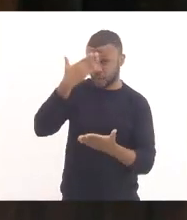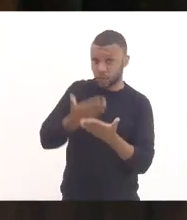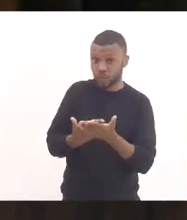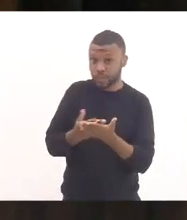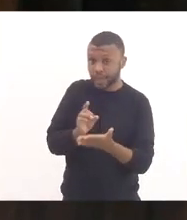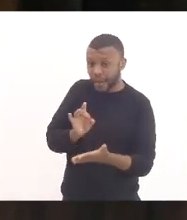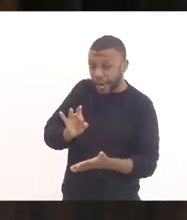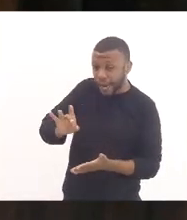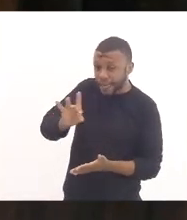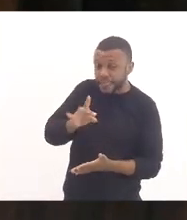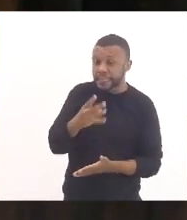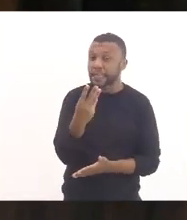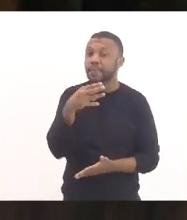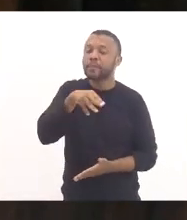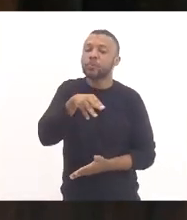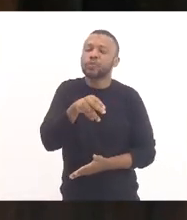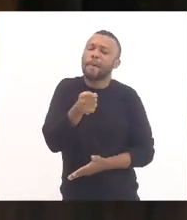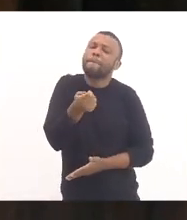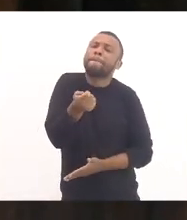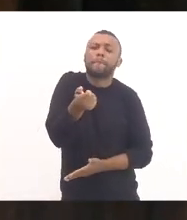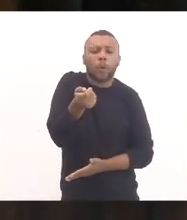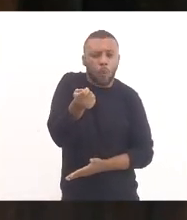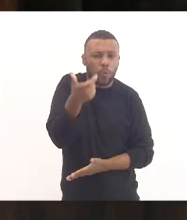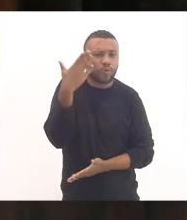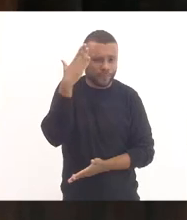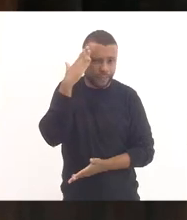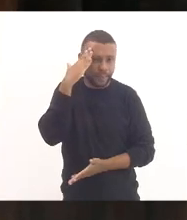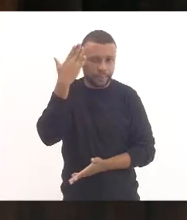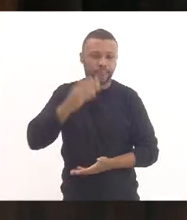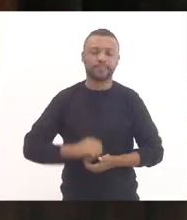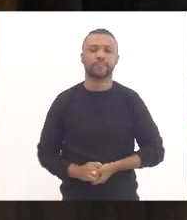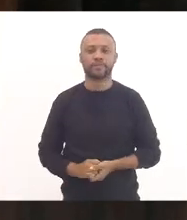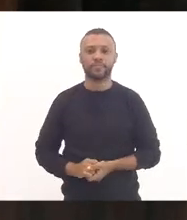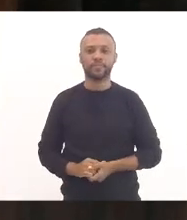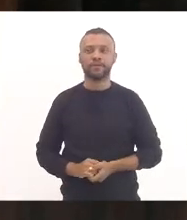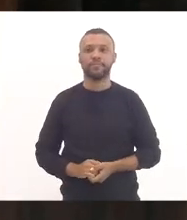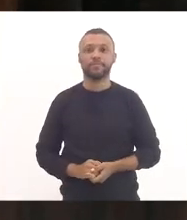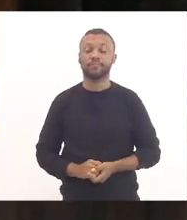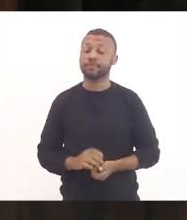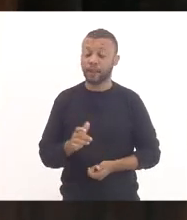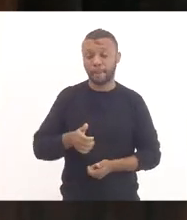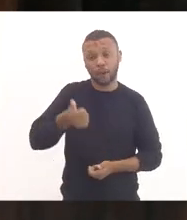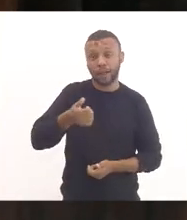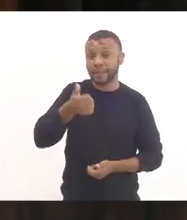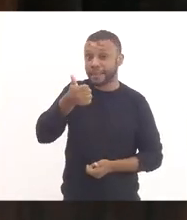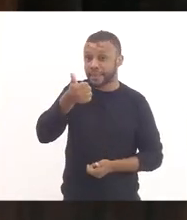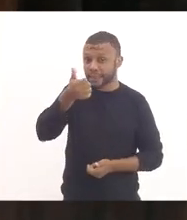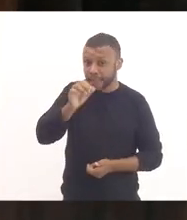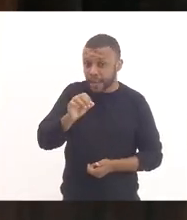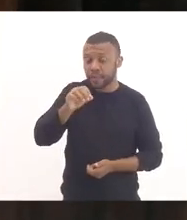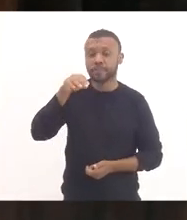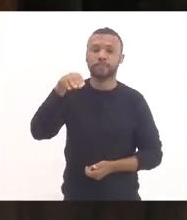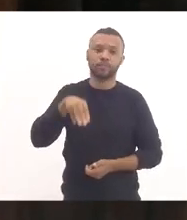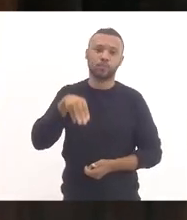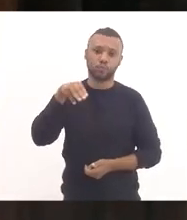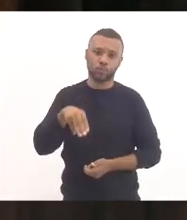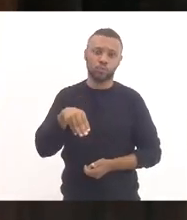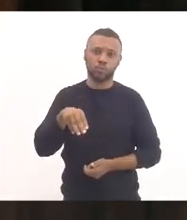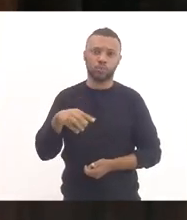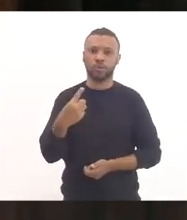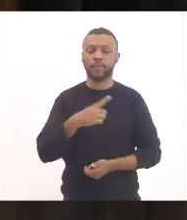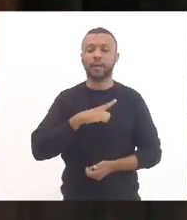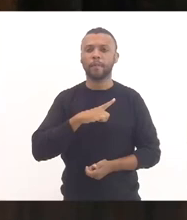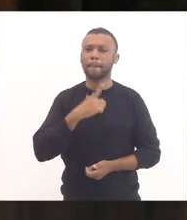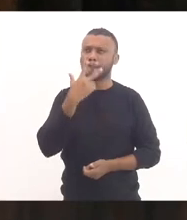para cada é pouco né três minutos é muito pouco há 10 minutos 10 minutos a gente